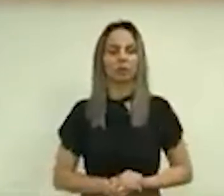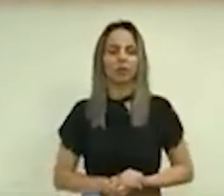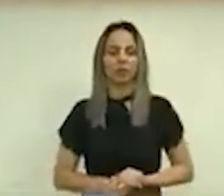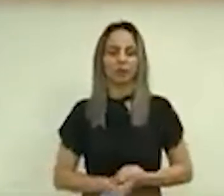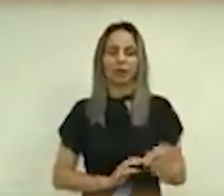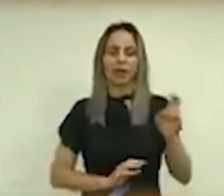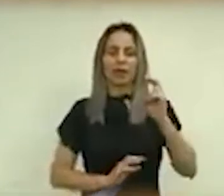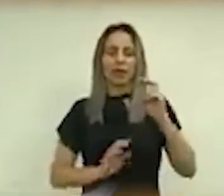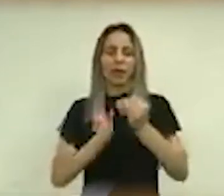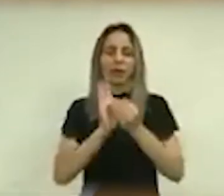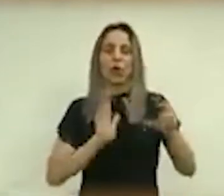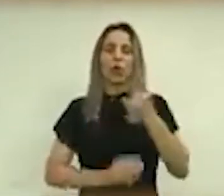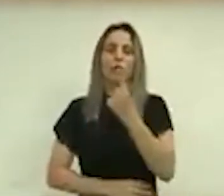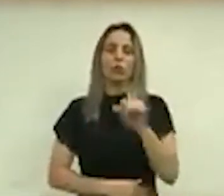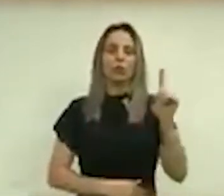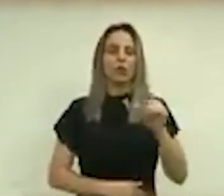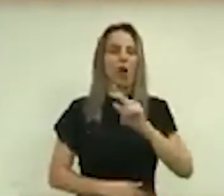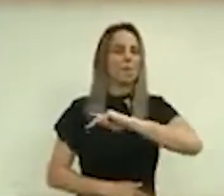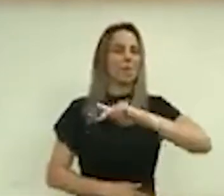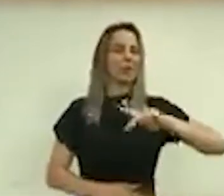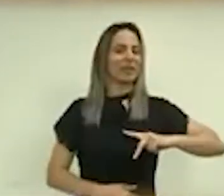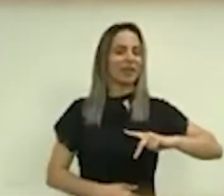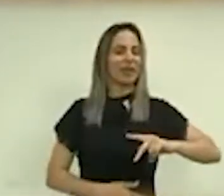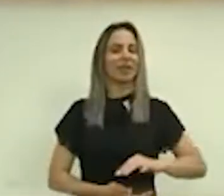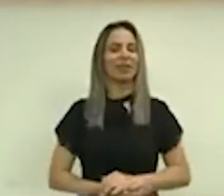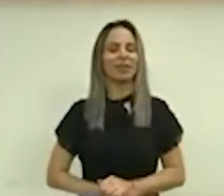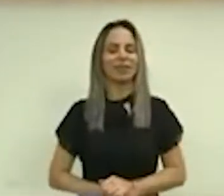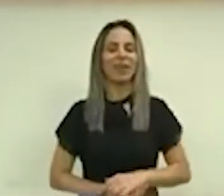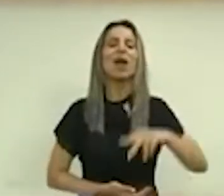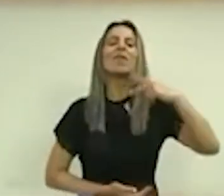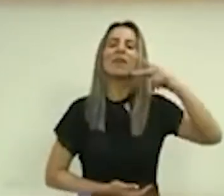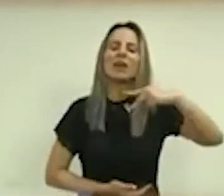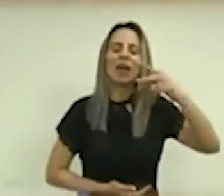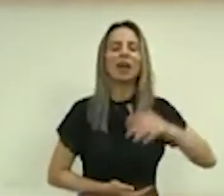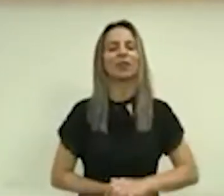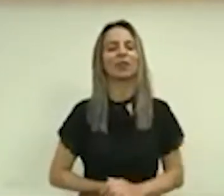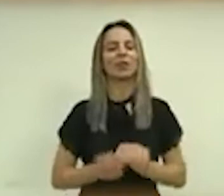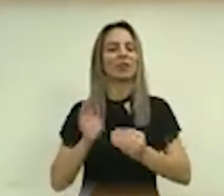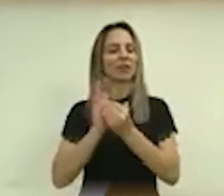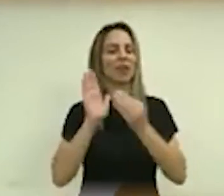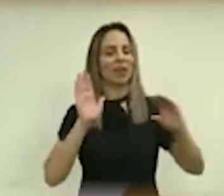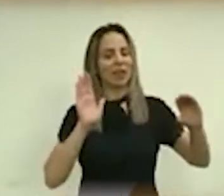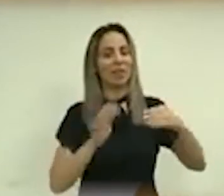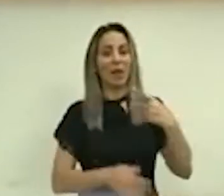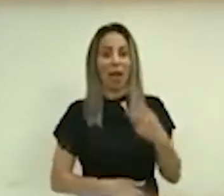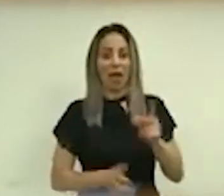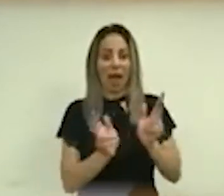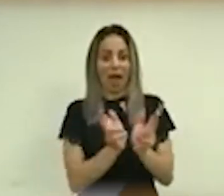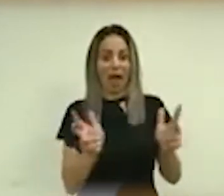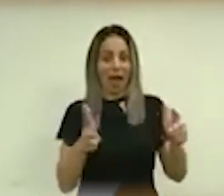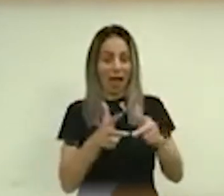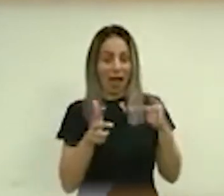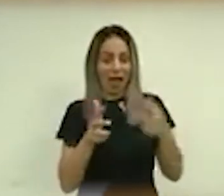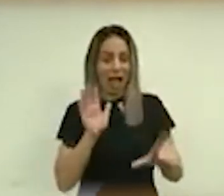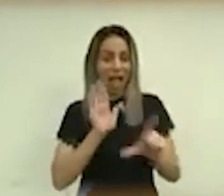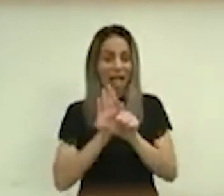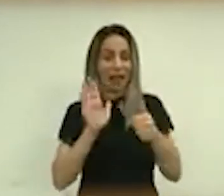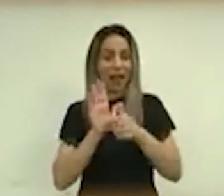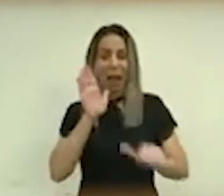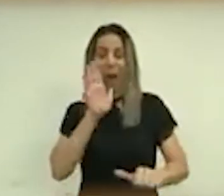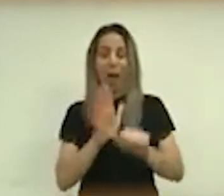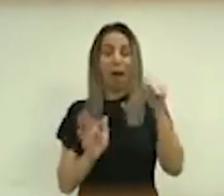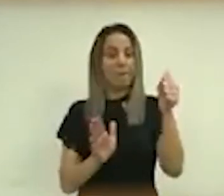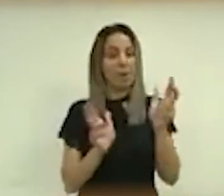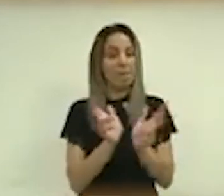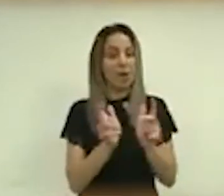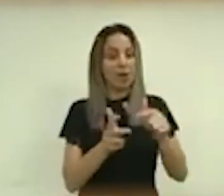Quinto e último, senhor presidente. Senhor presidente, senhores vereadores, requerimento. Esta Casa de Leis deveria ser a primeira